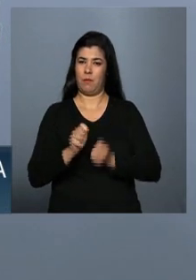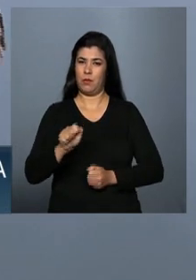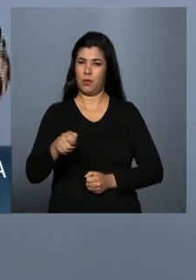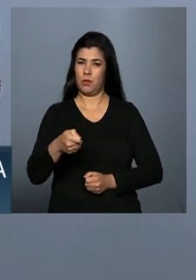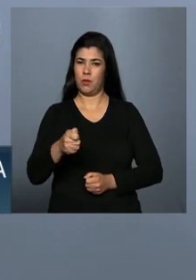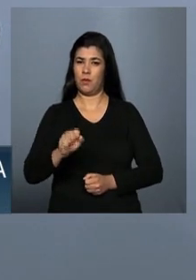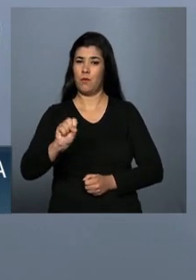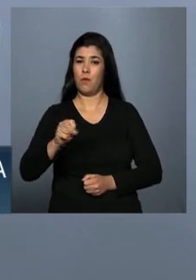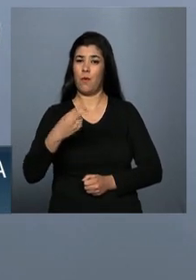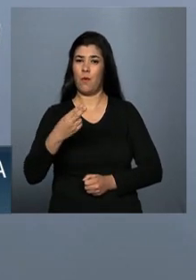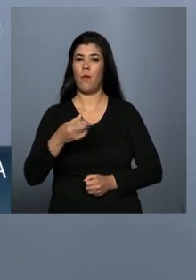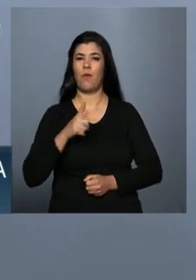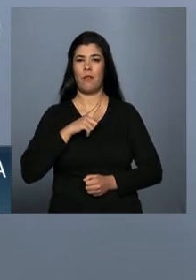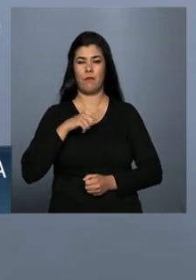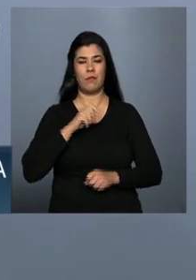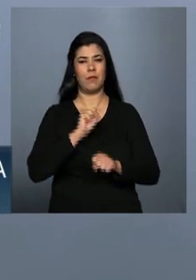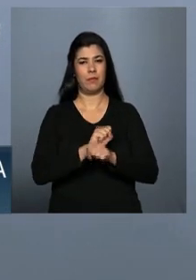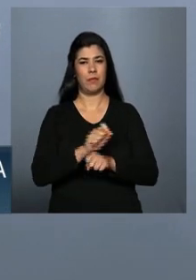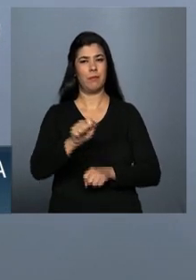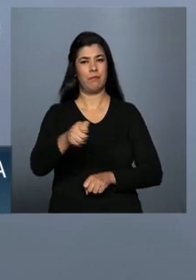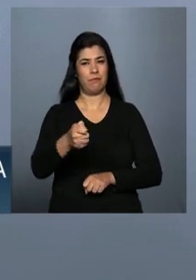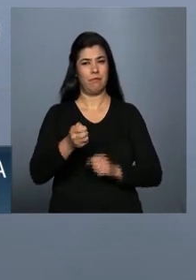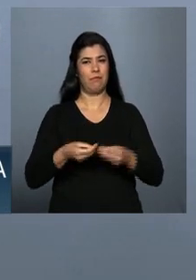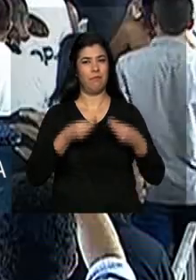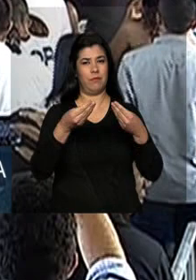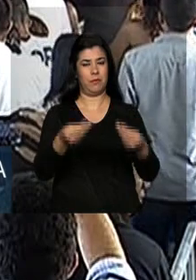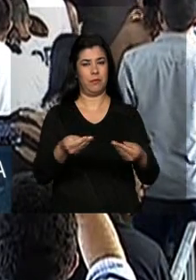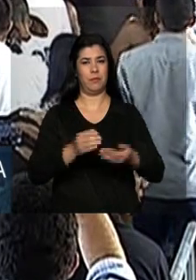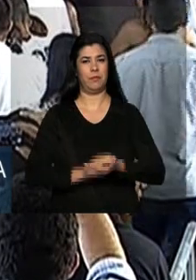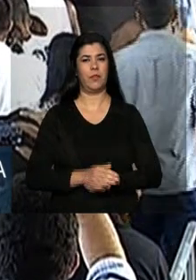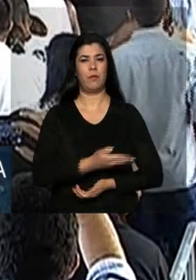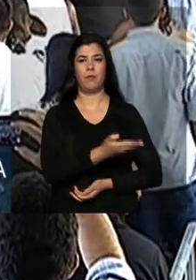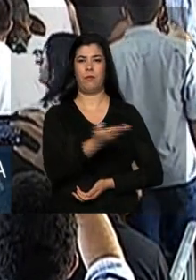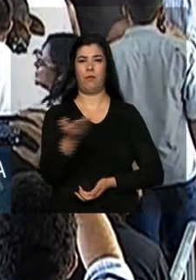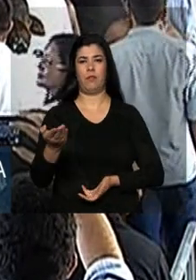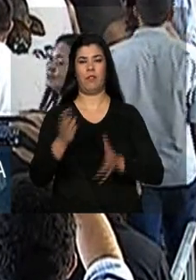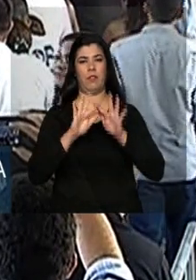que vai receber. As famílias aqui